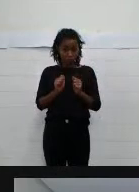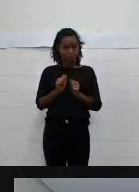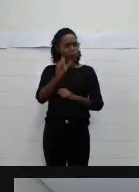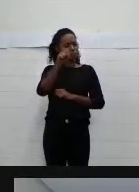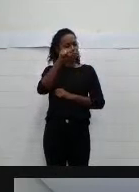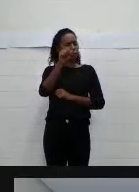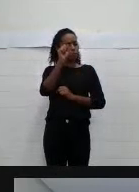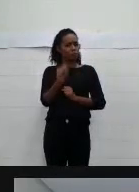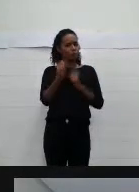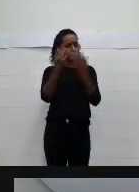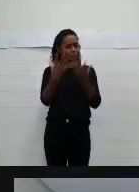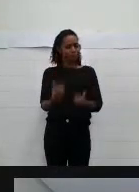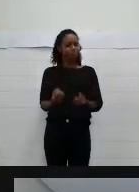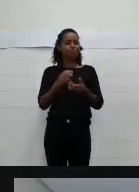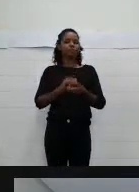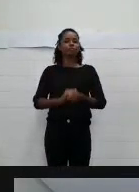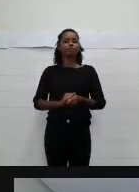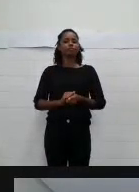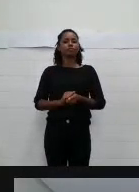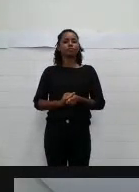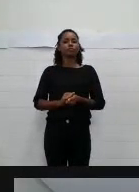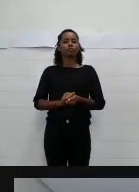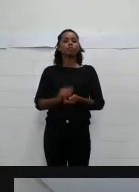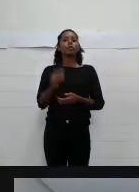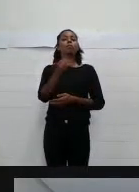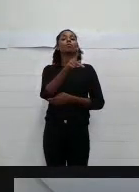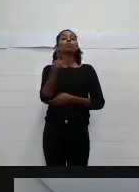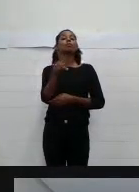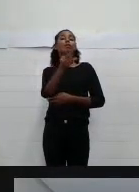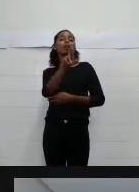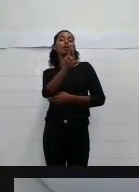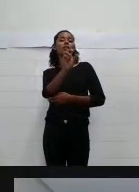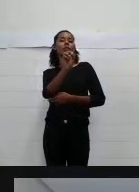Pode sim. Então, professora Rose,